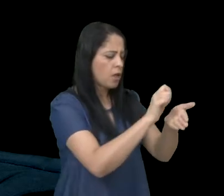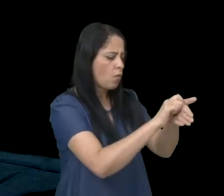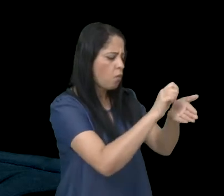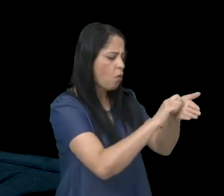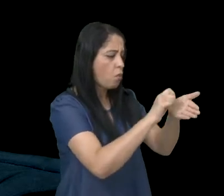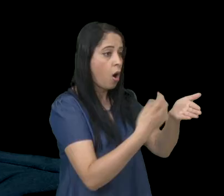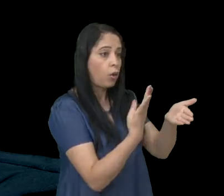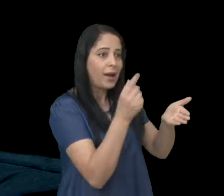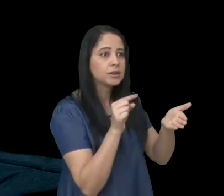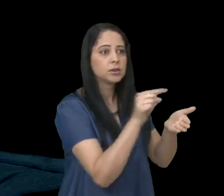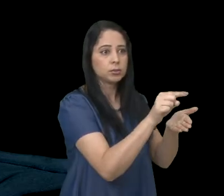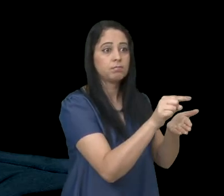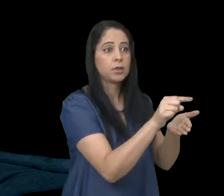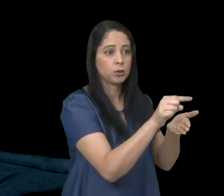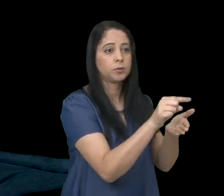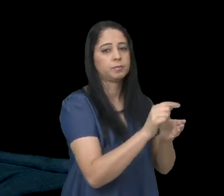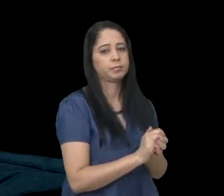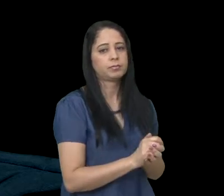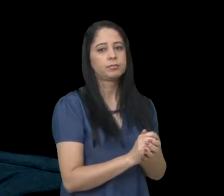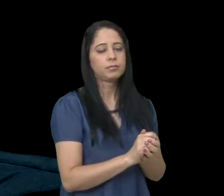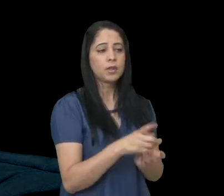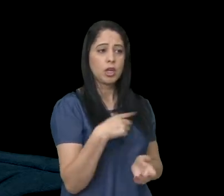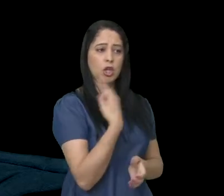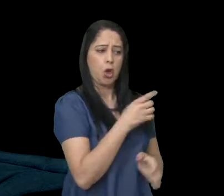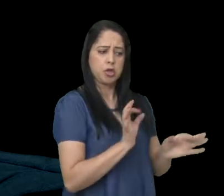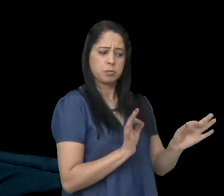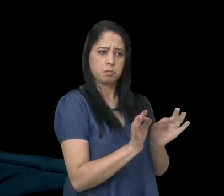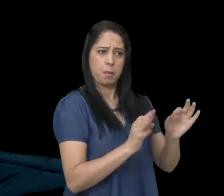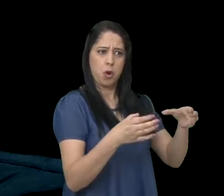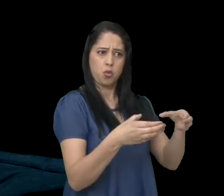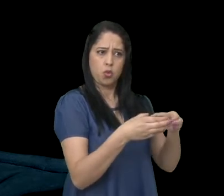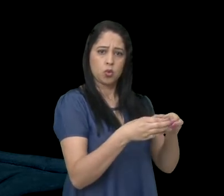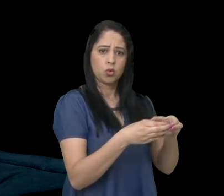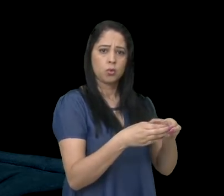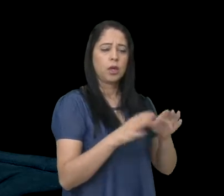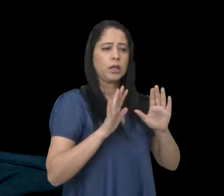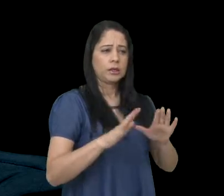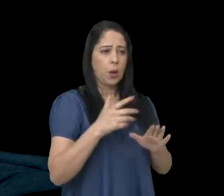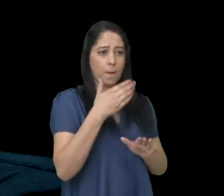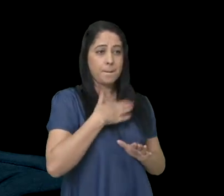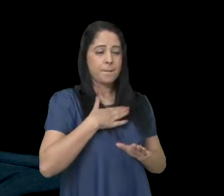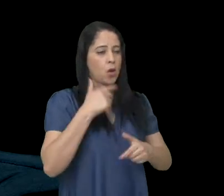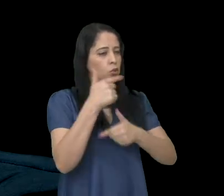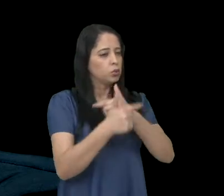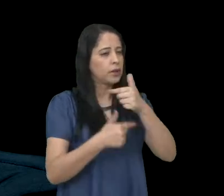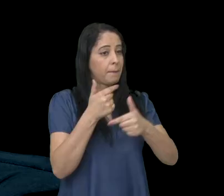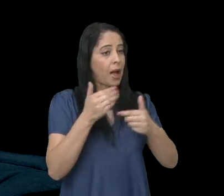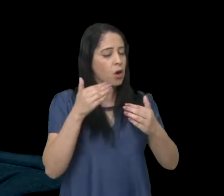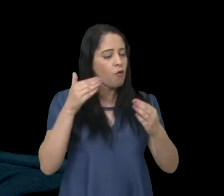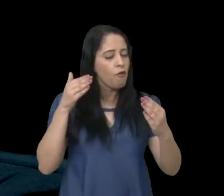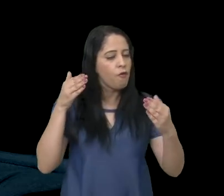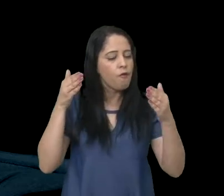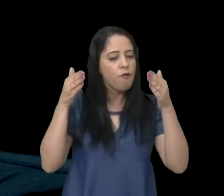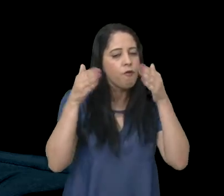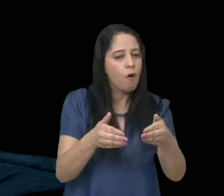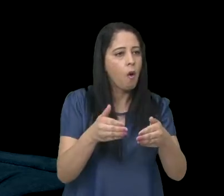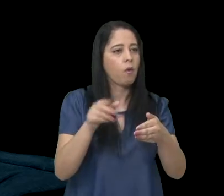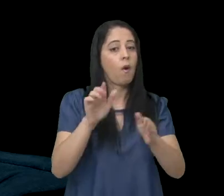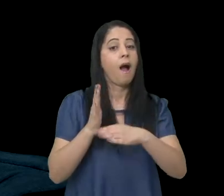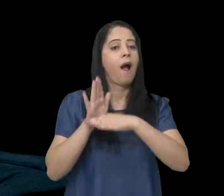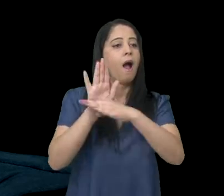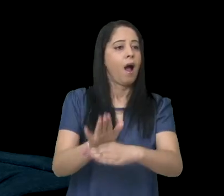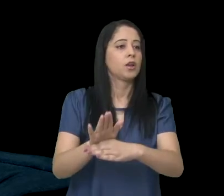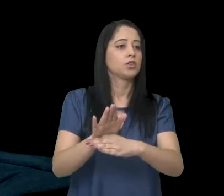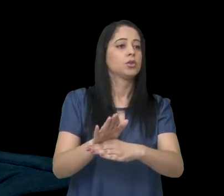poucas cidades tinham uma organização como a gente teve. Então, eu tive um trabalho muito voltado para elas, né? É claro